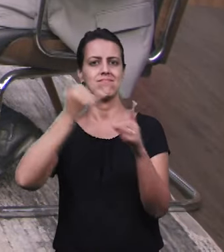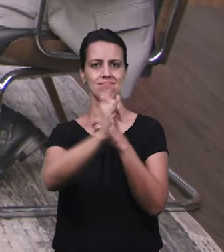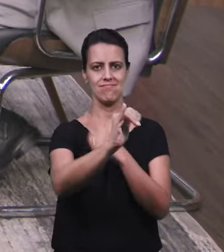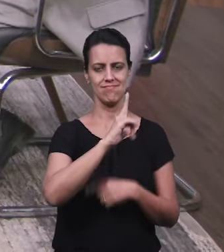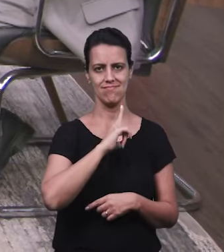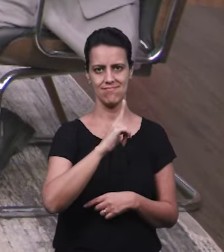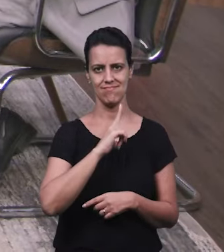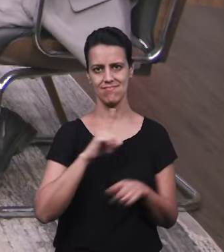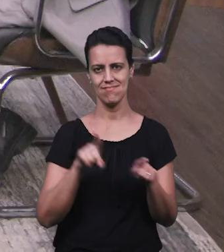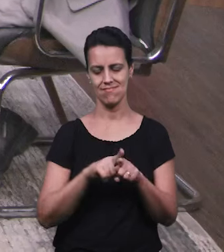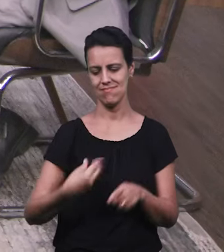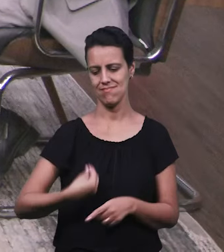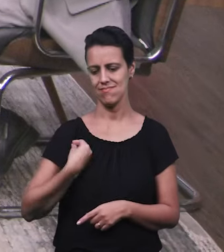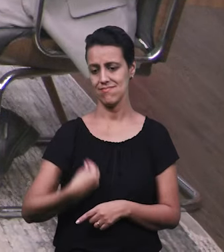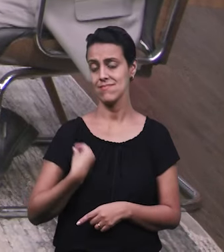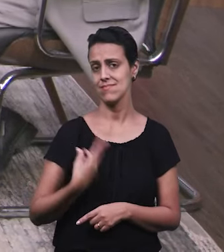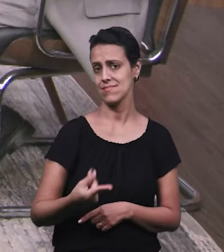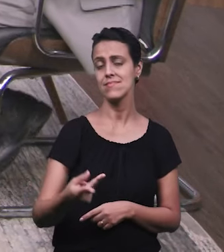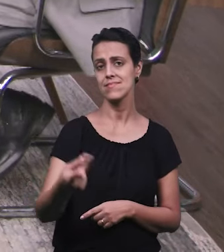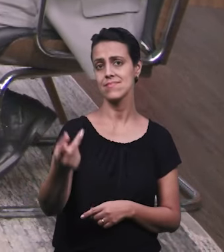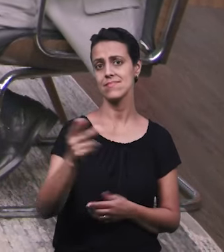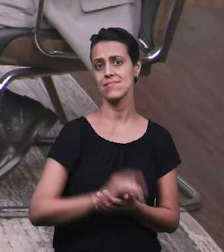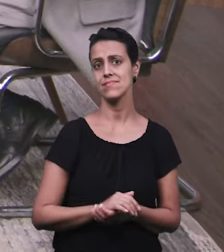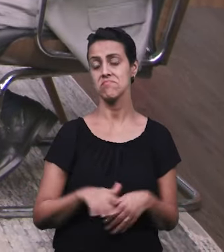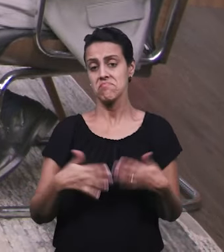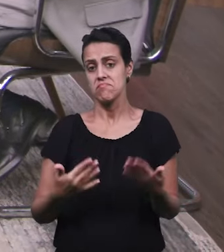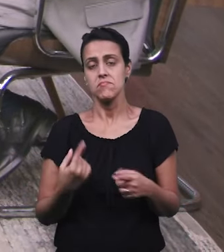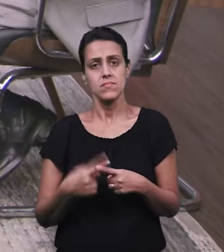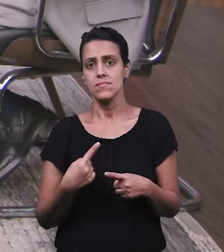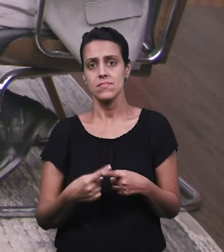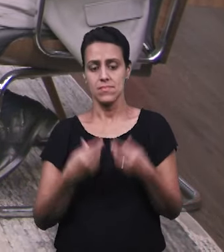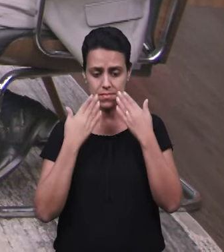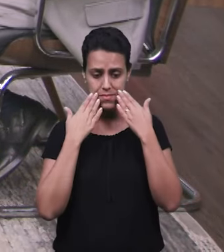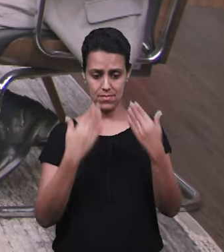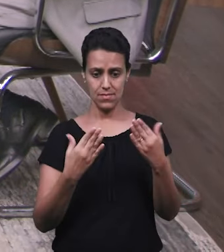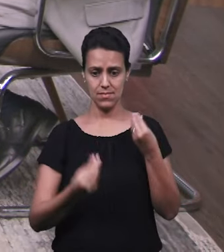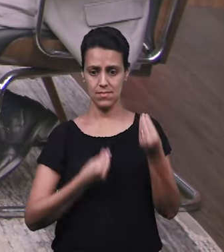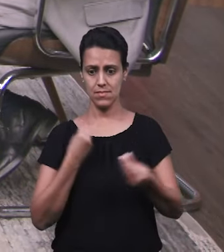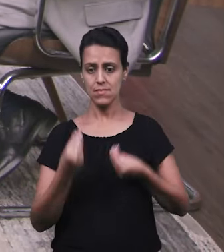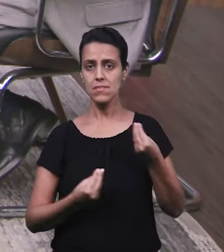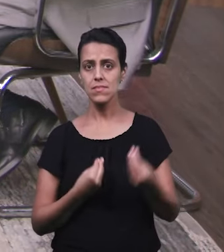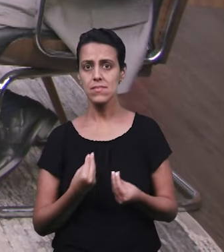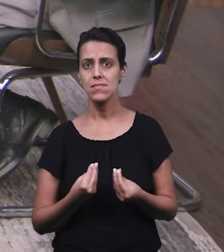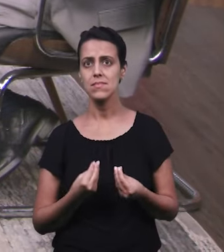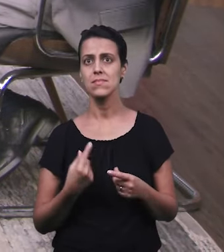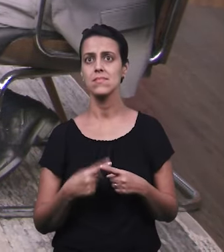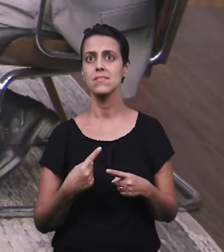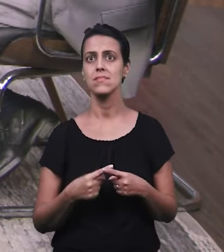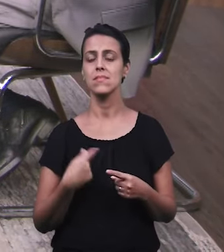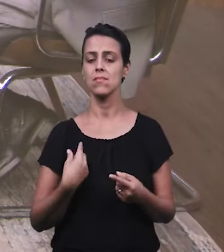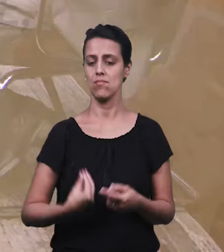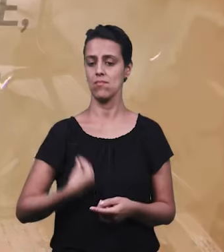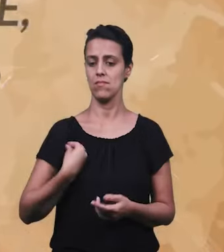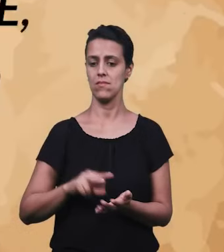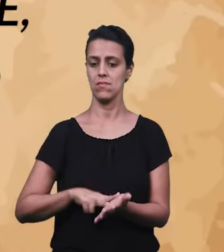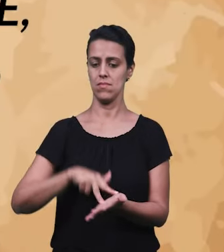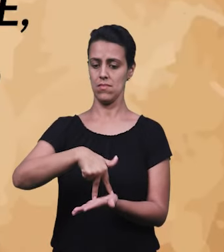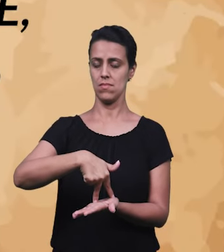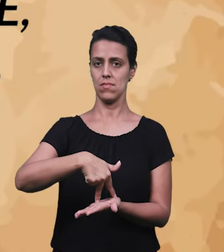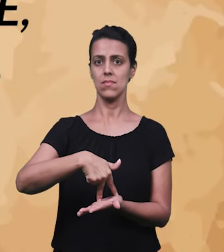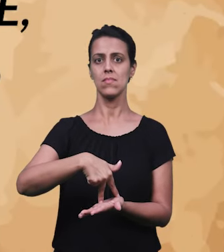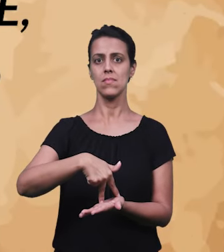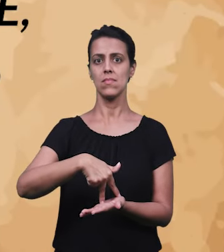e da vida eterna. Então, por que ele se apresenta? Ressurreição e a vida. Porque ele diz assim, nada